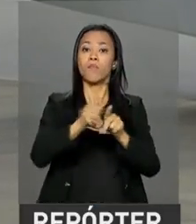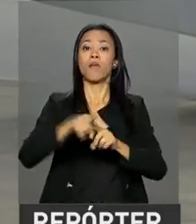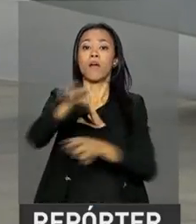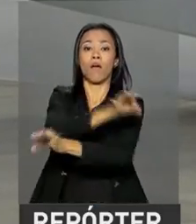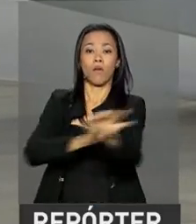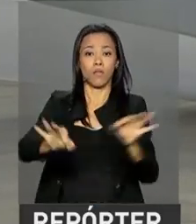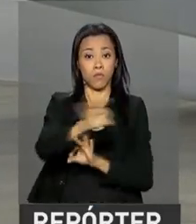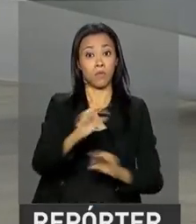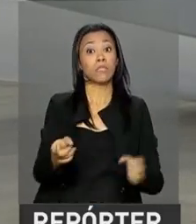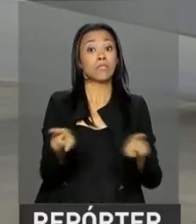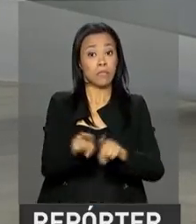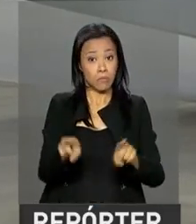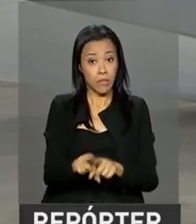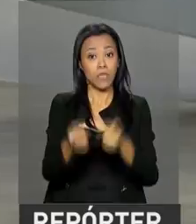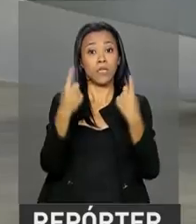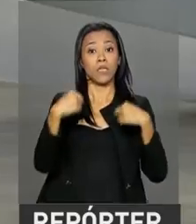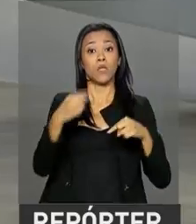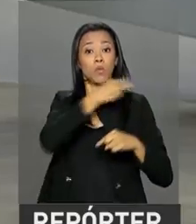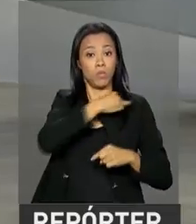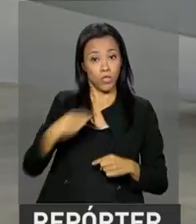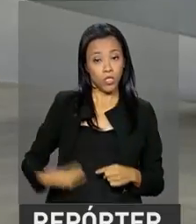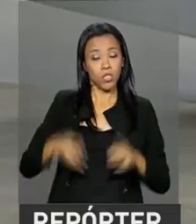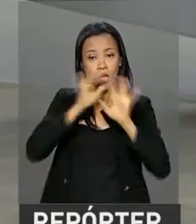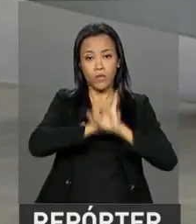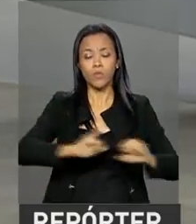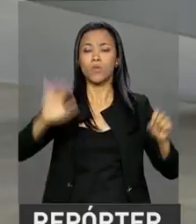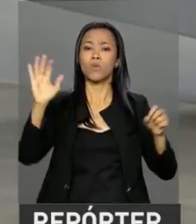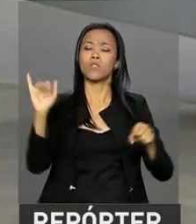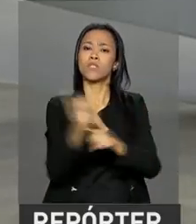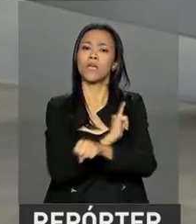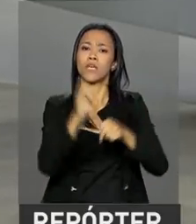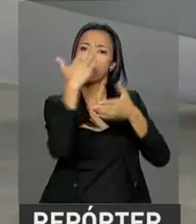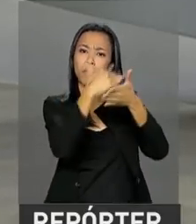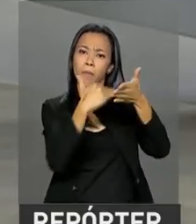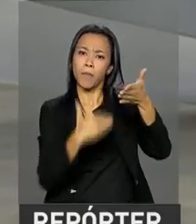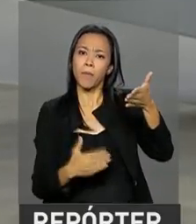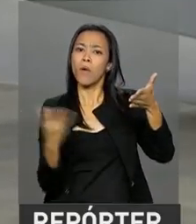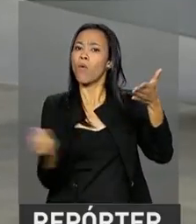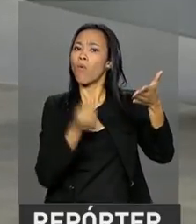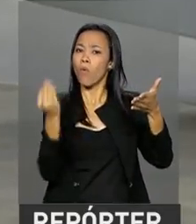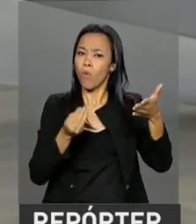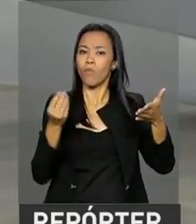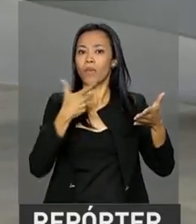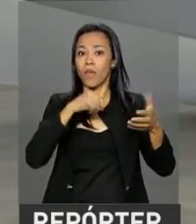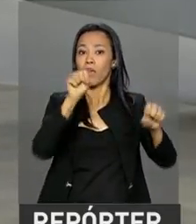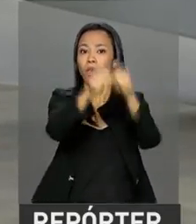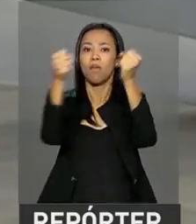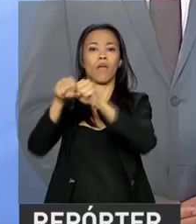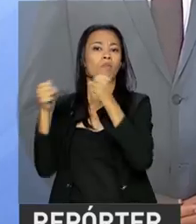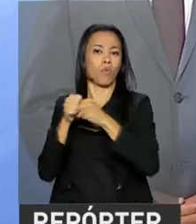anunciou medidas para responsabilizar os manifestantes que depredaram o patrimônio público